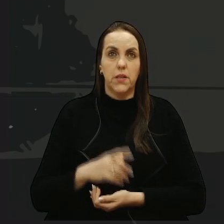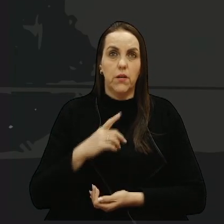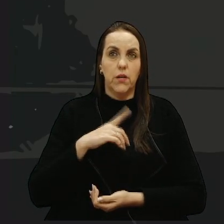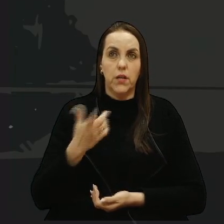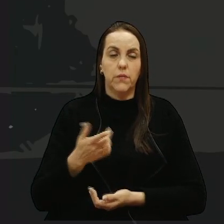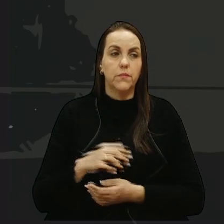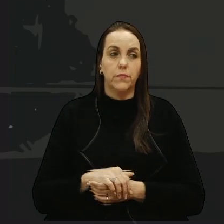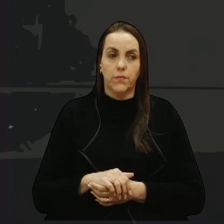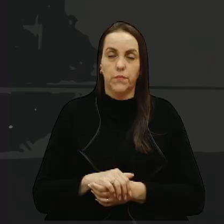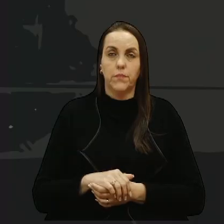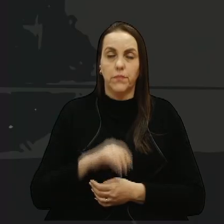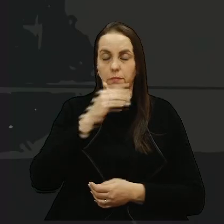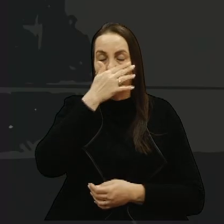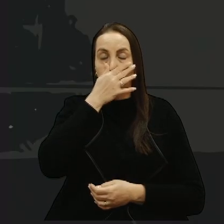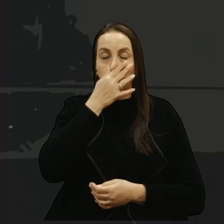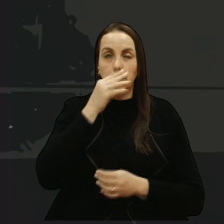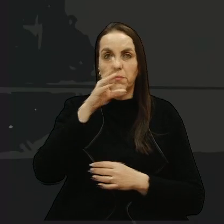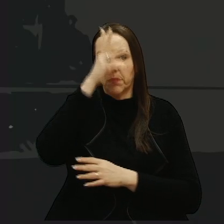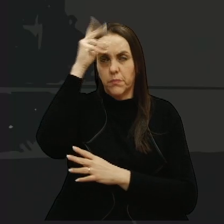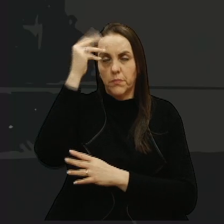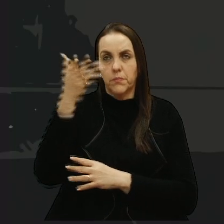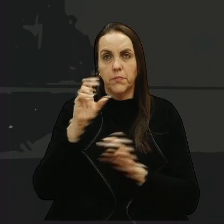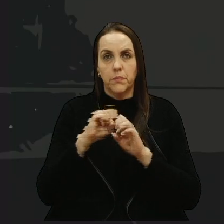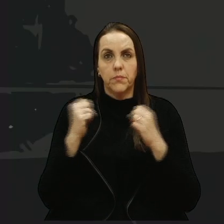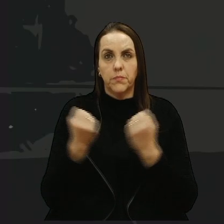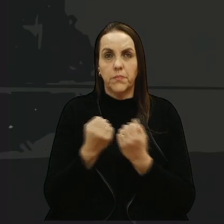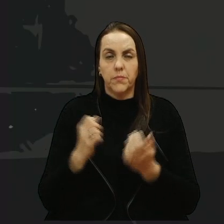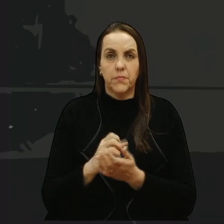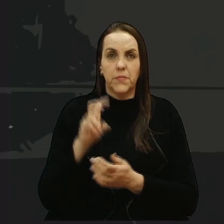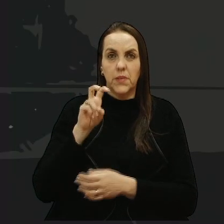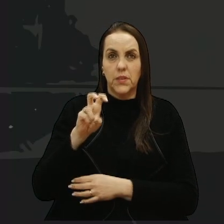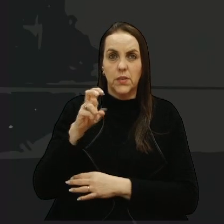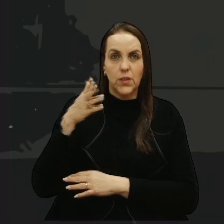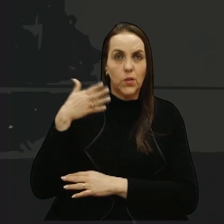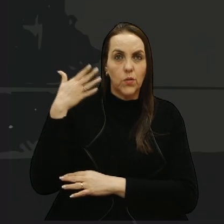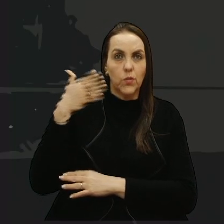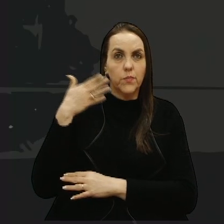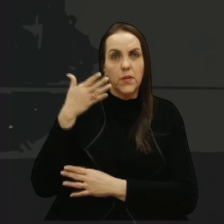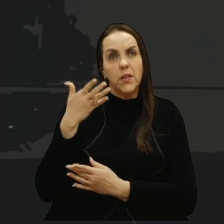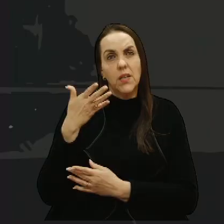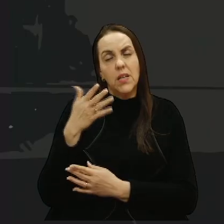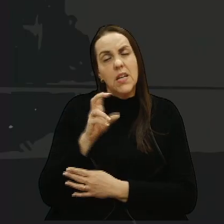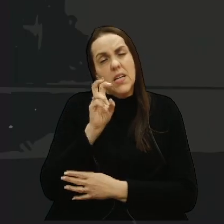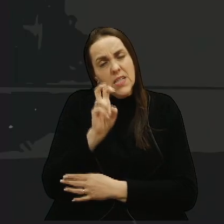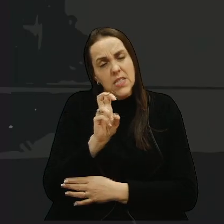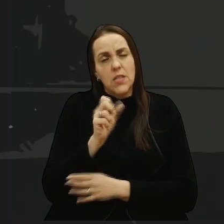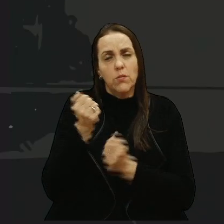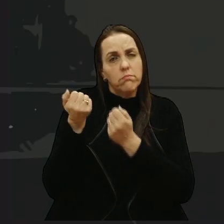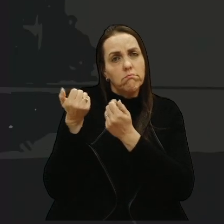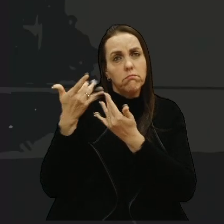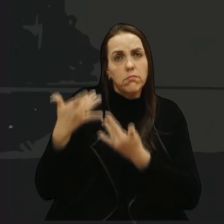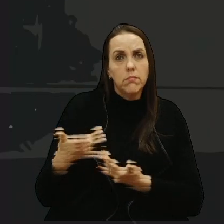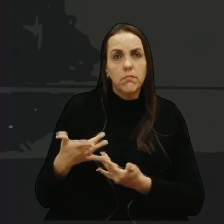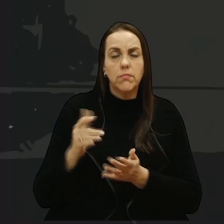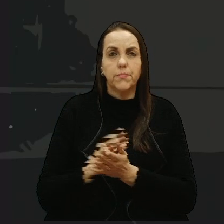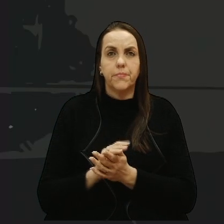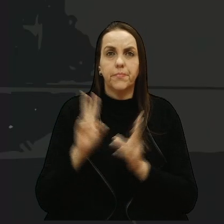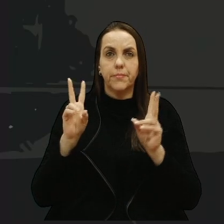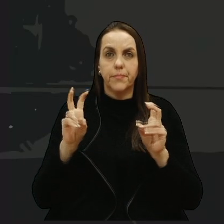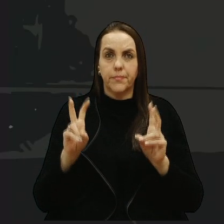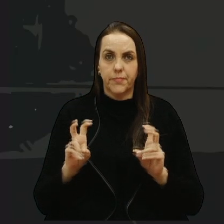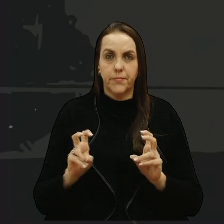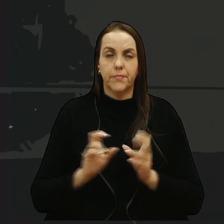enfim, a partir desse seminário. Então, nós tivemos 5 palestras, 5 falas, né, sobre os seguintes